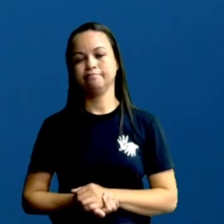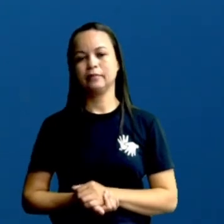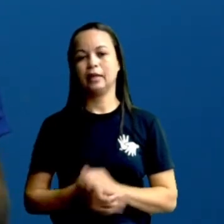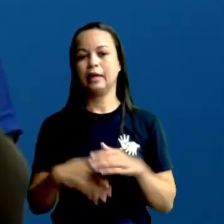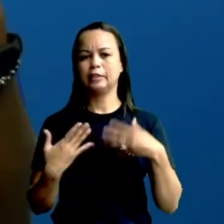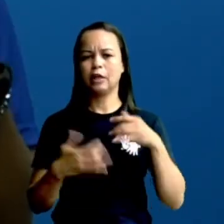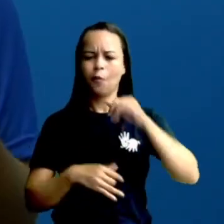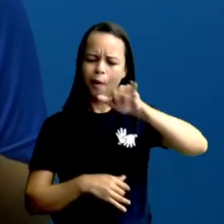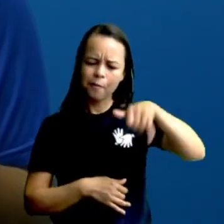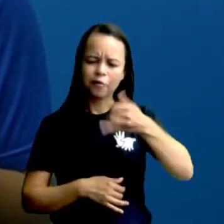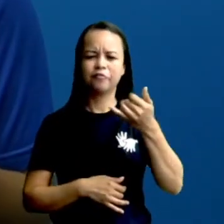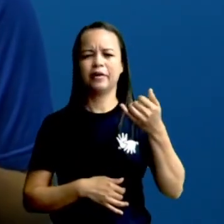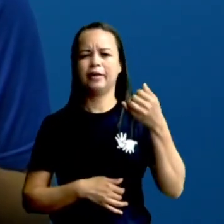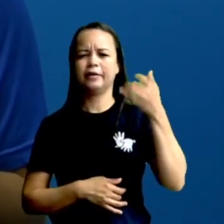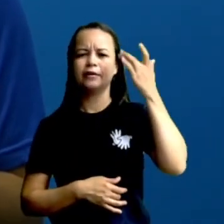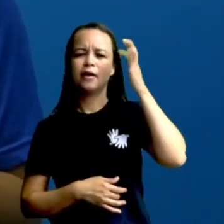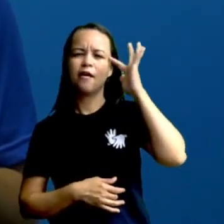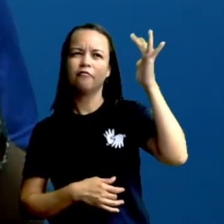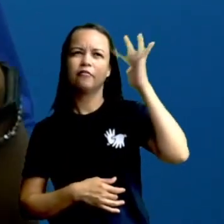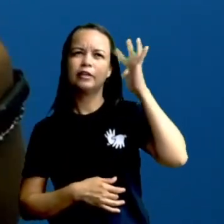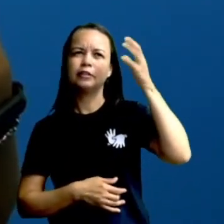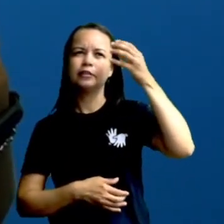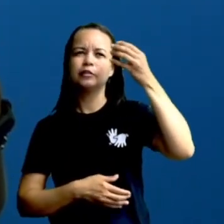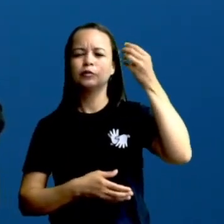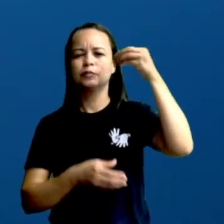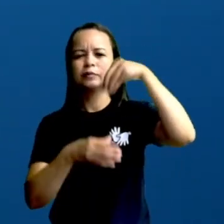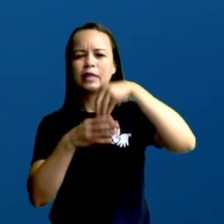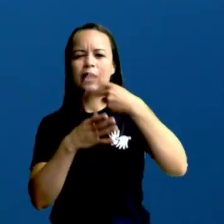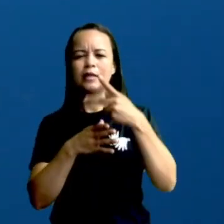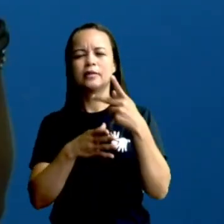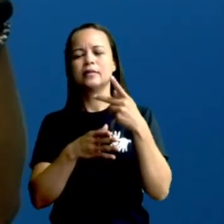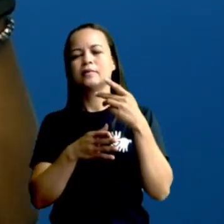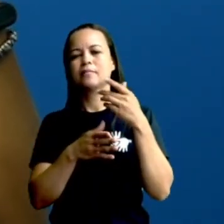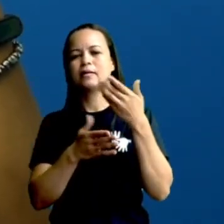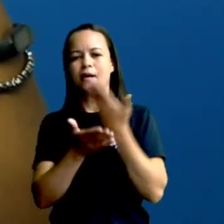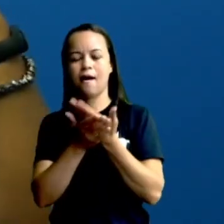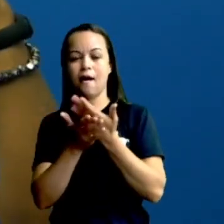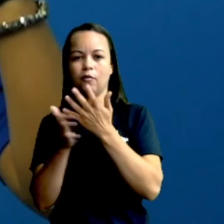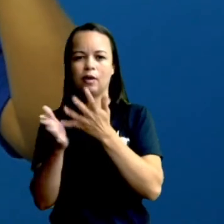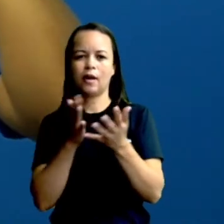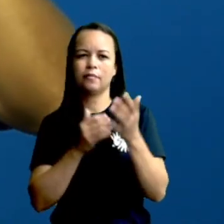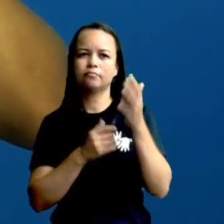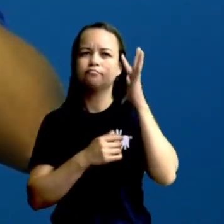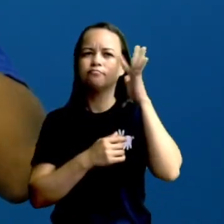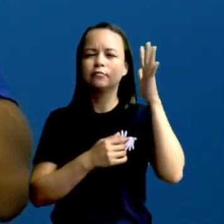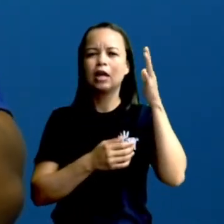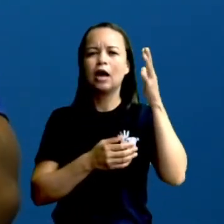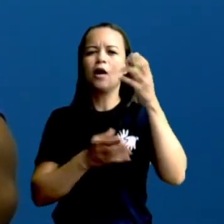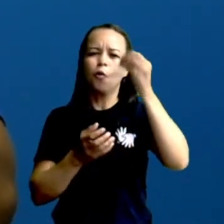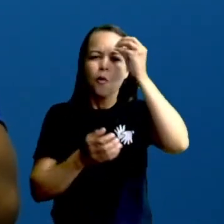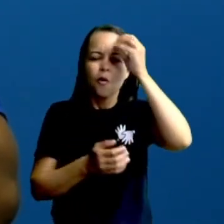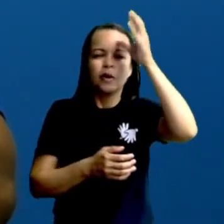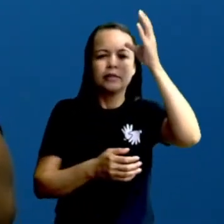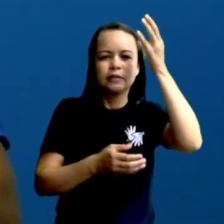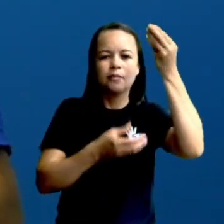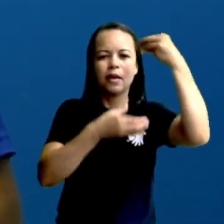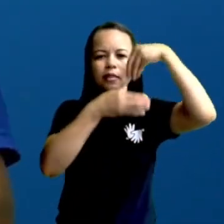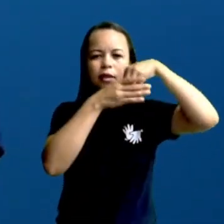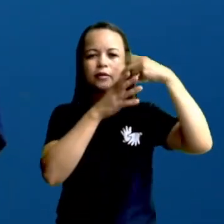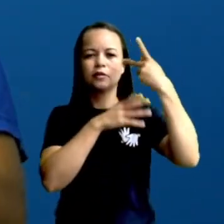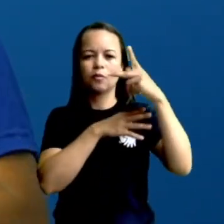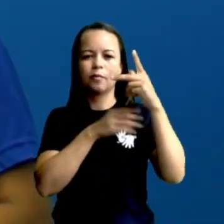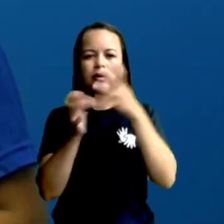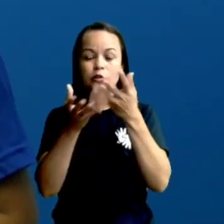aproveite. Reflitam em cima dessa aula, preste atenção, coloca todos os conhecimentos aí em foco na tua mente, para você